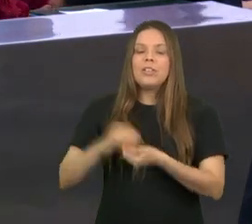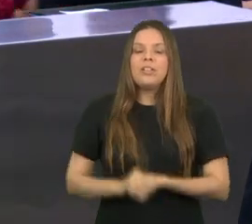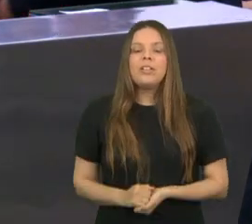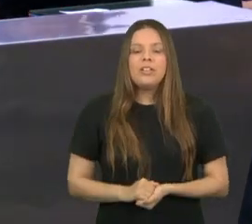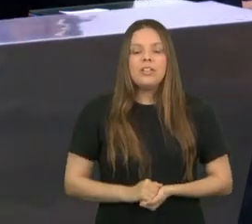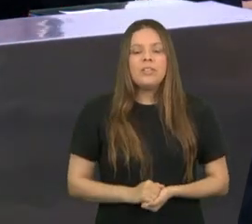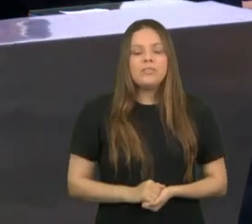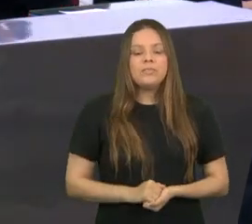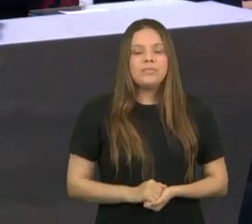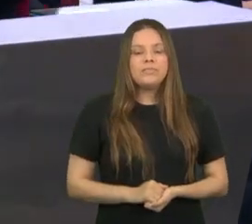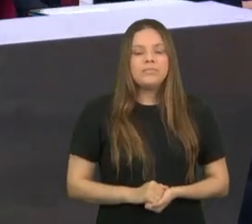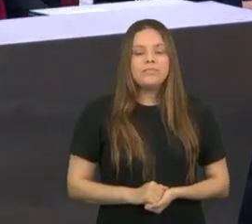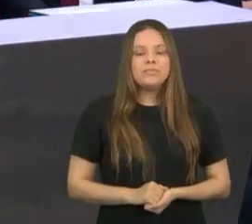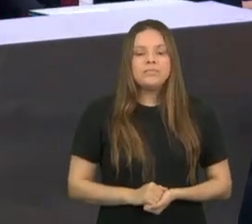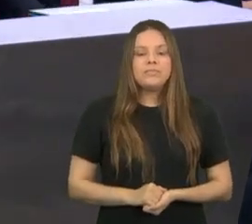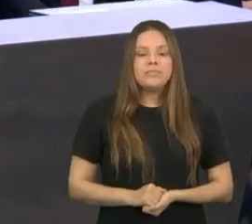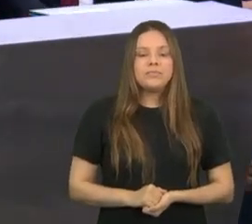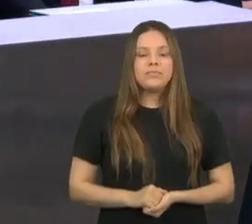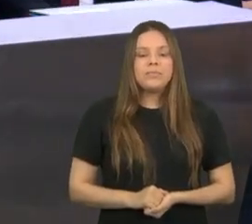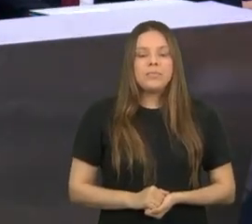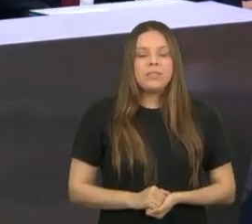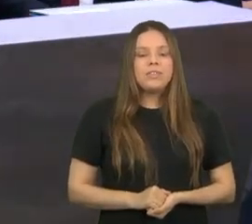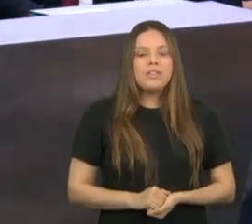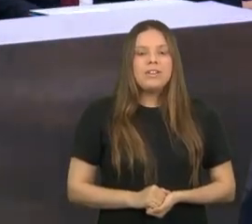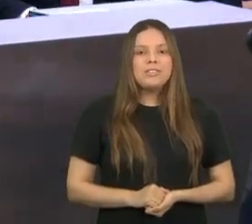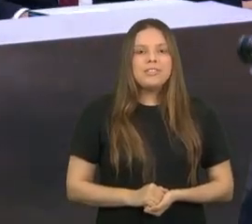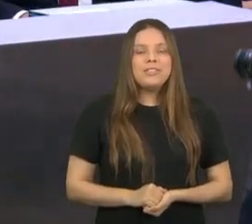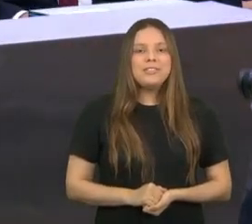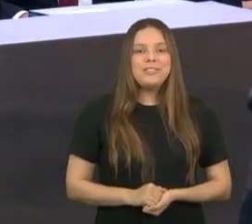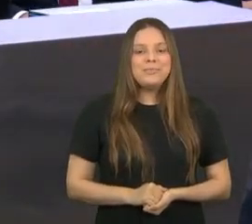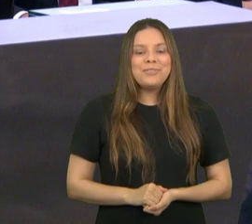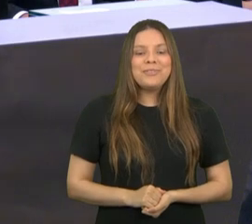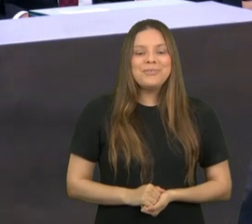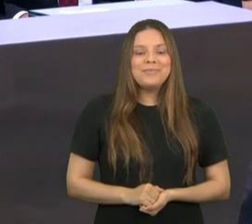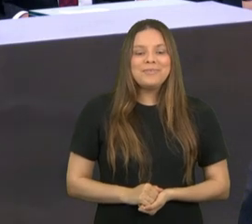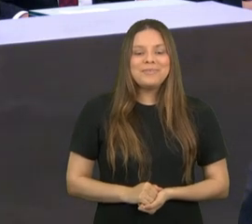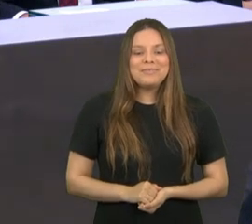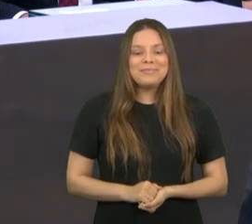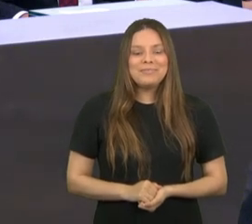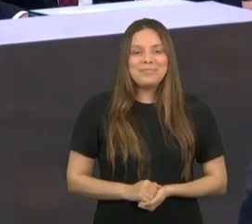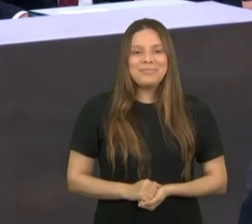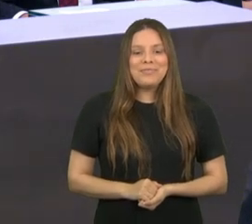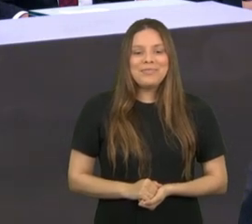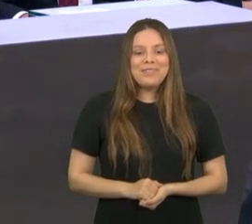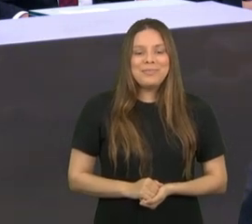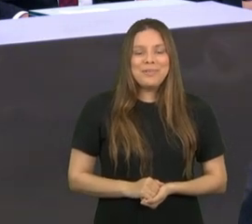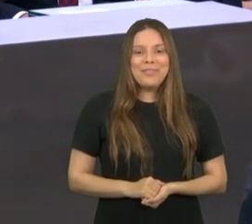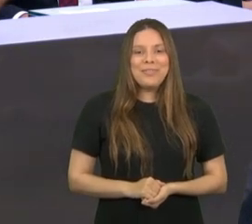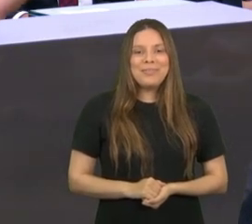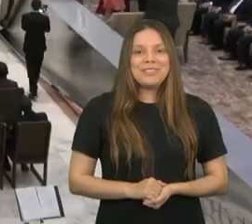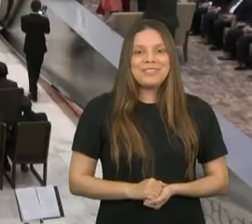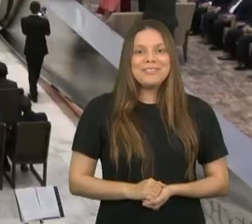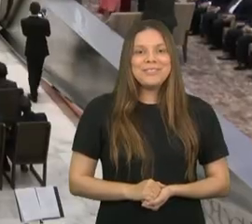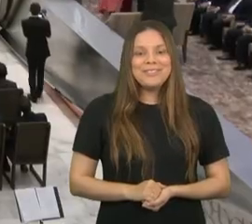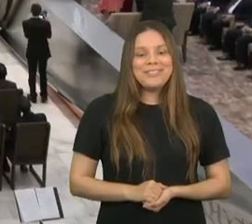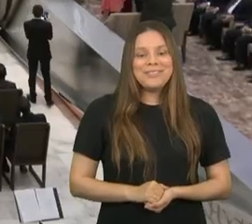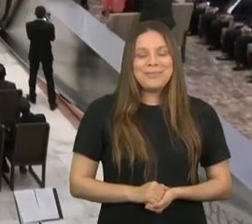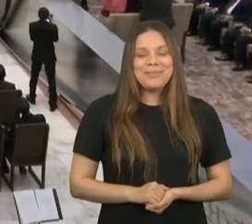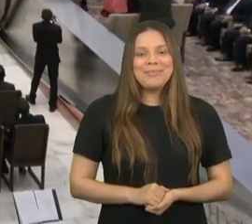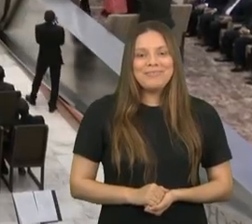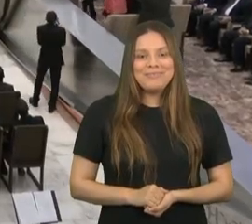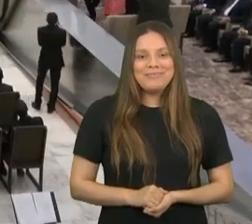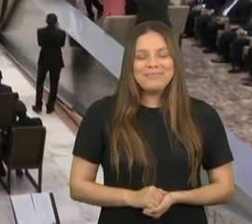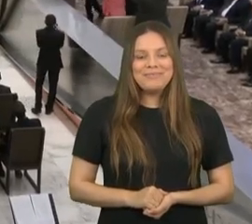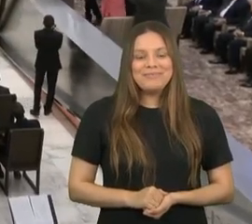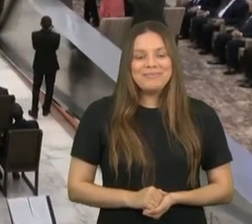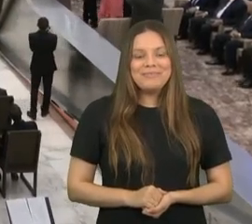favor? Mãe, Cris, para o meu lado. Ou eu fico aqui com vocês? B, vai ali com teu